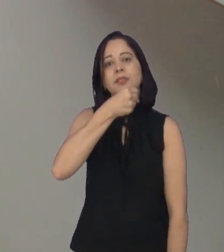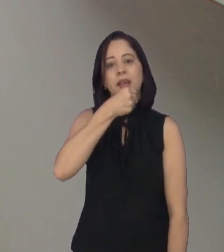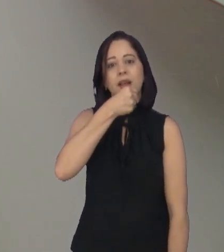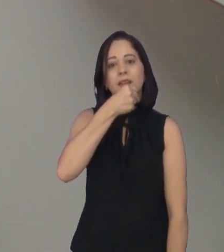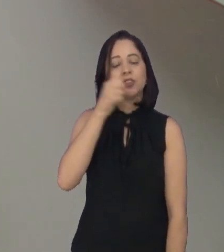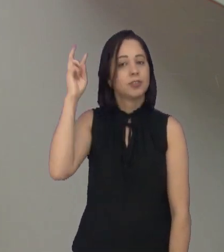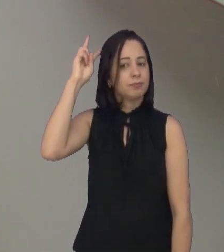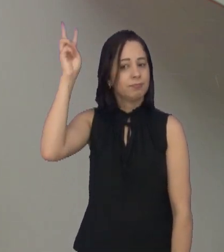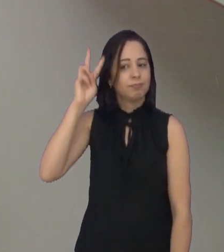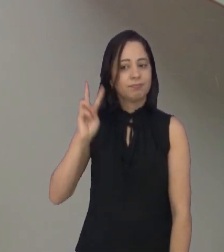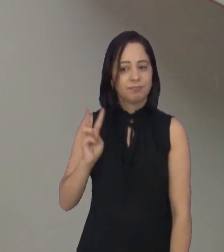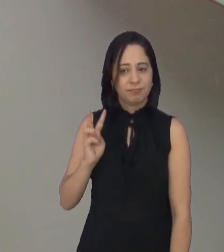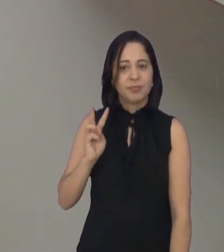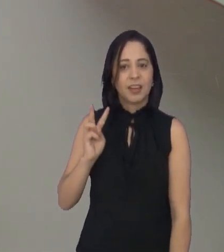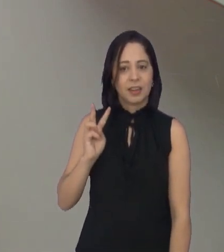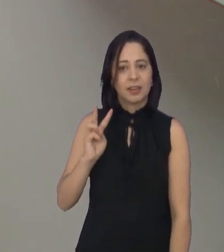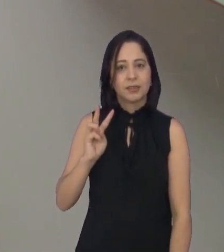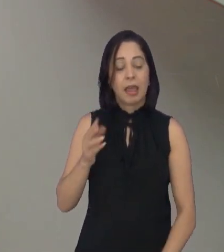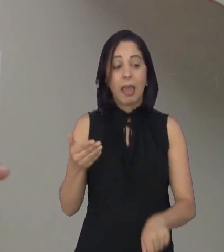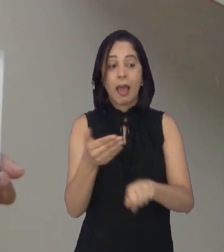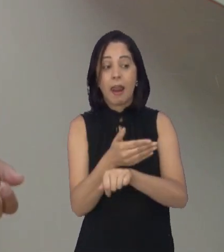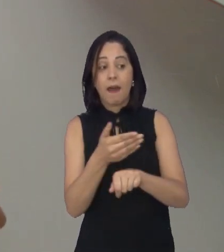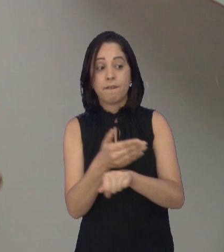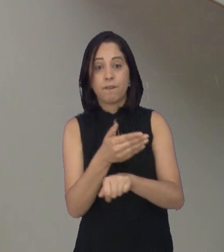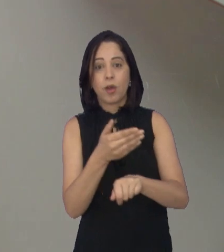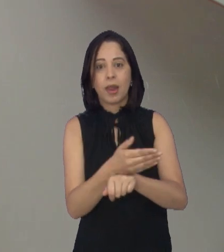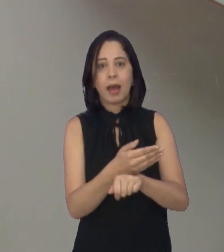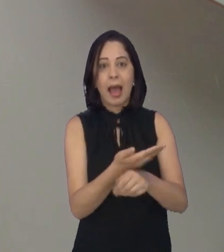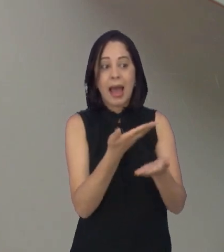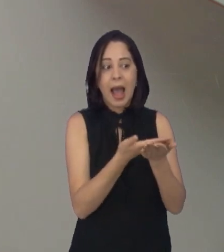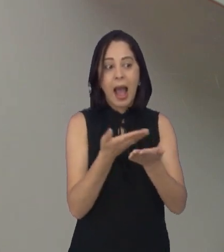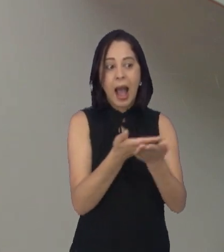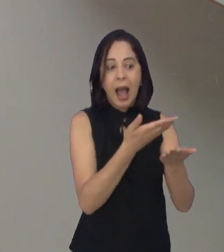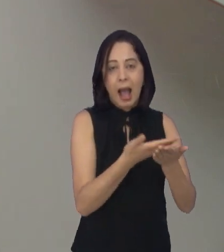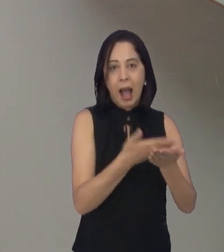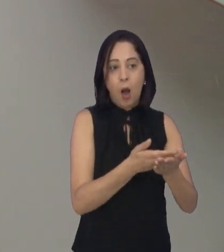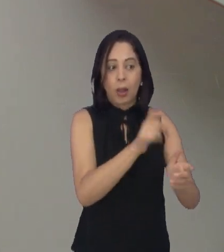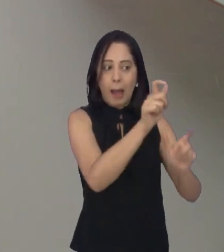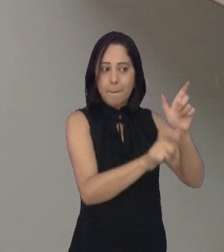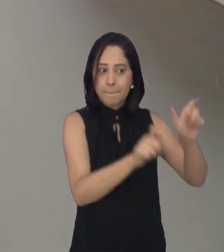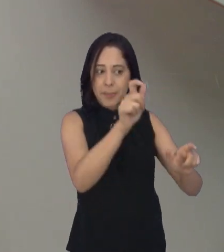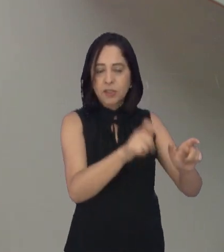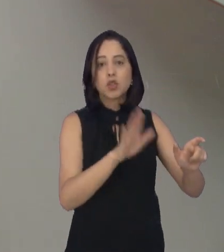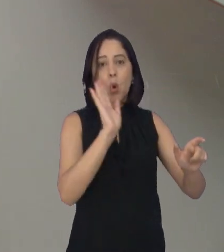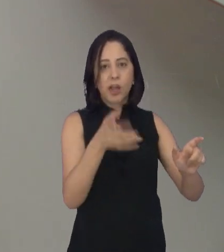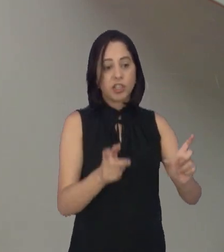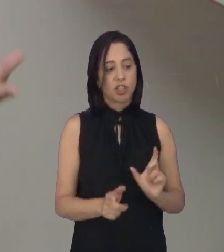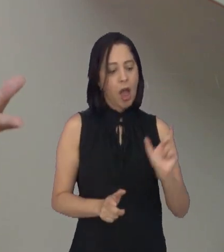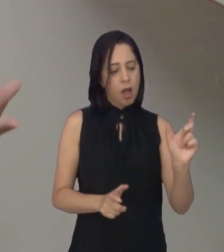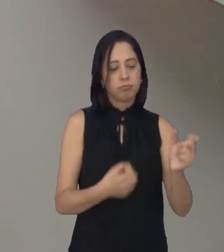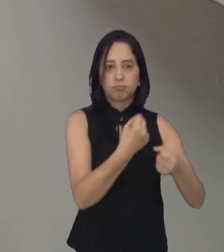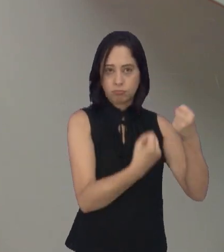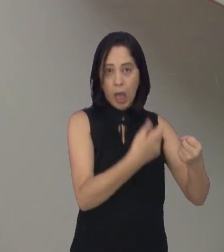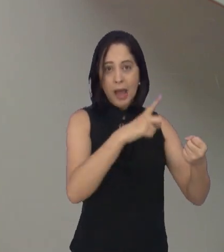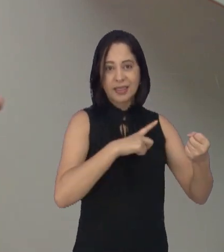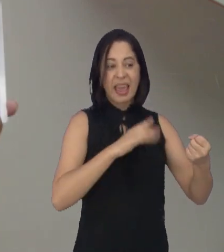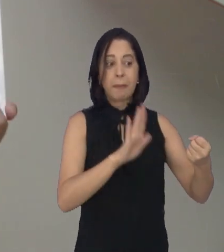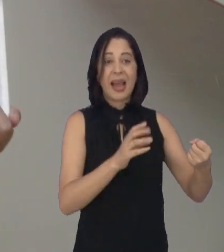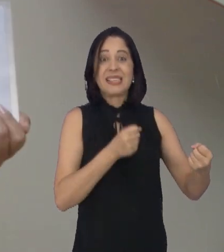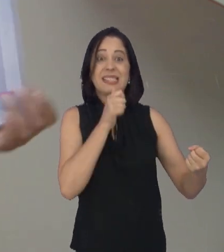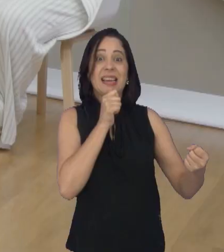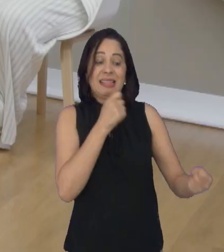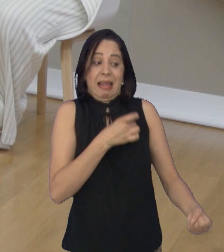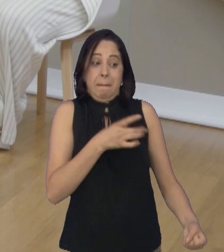repórter Vanessa Nascimento, que foi acompanhar uma aula para pessoas habilitadas que estão superando o medo